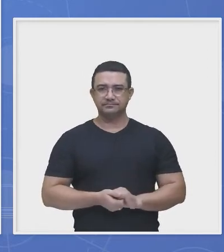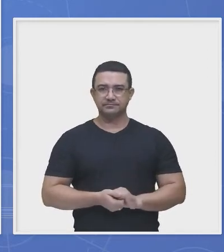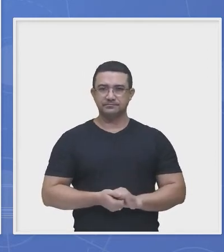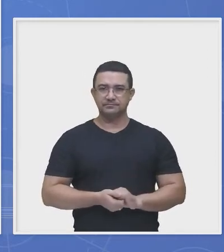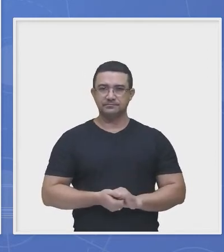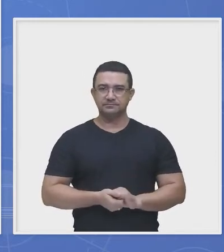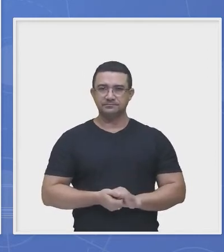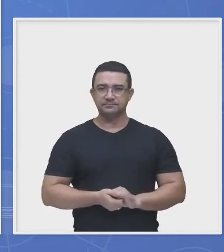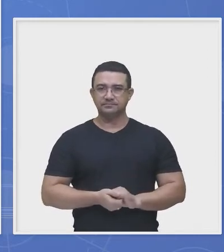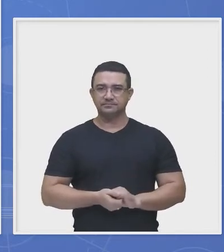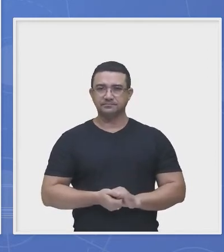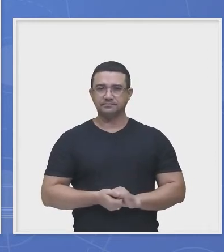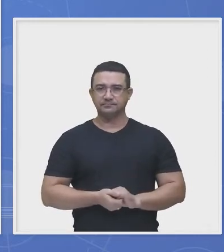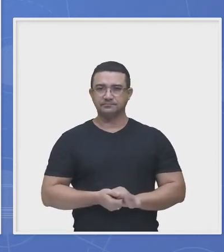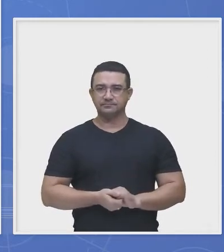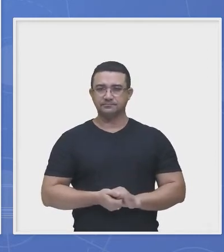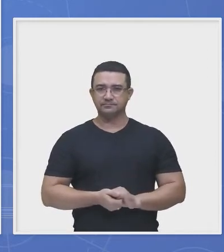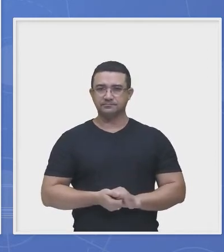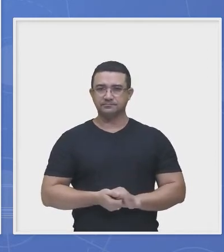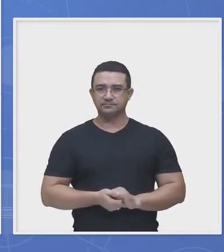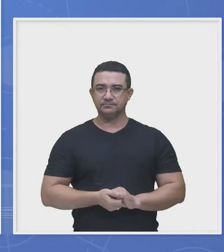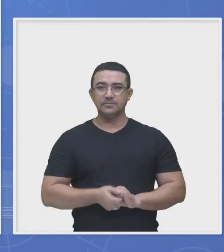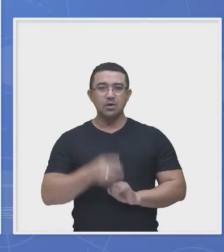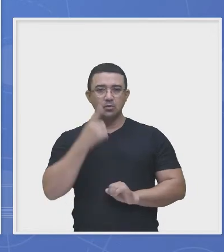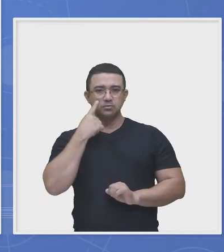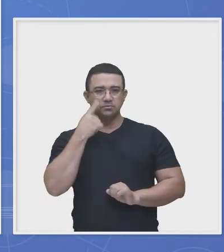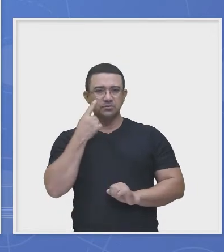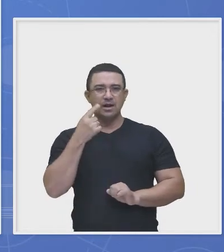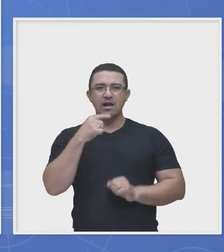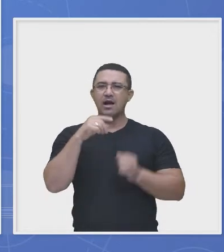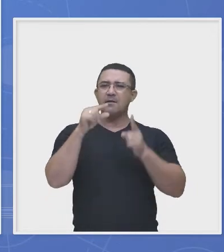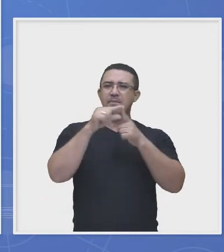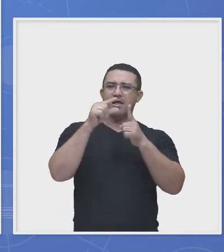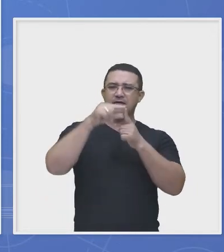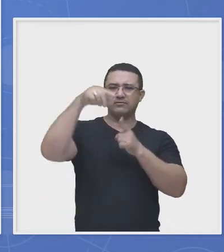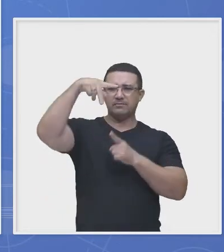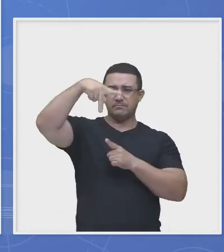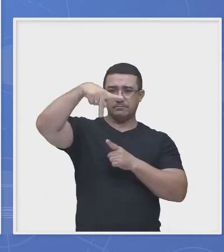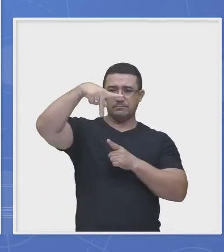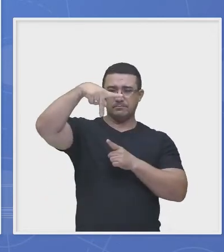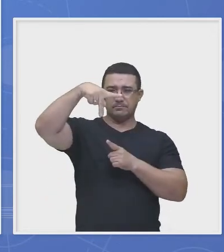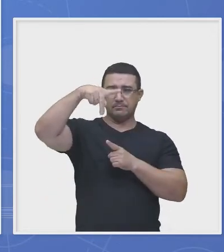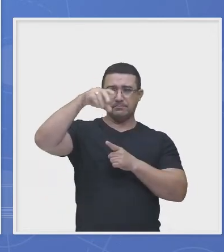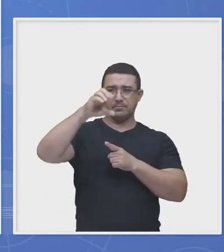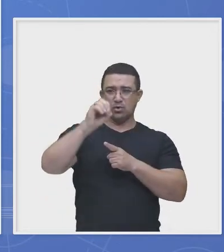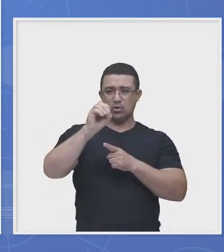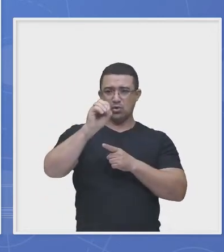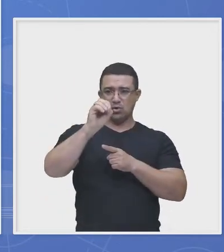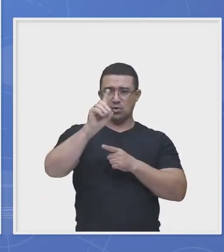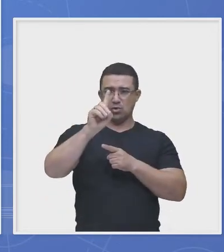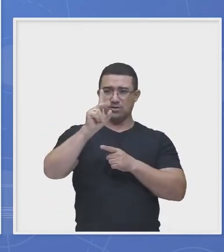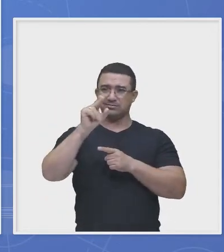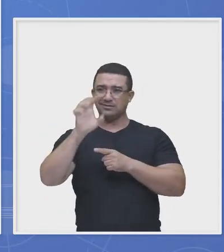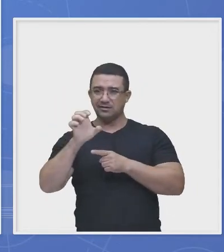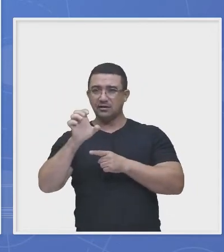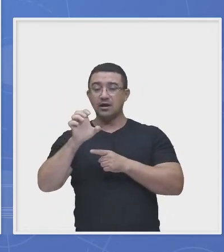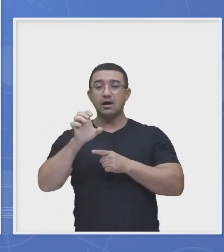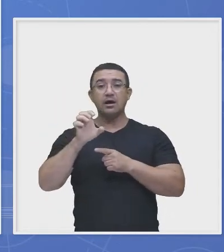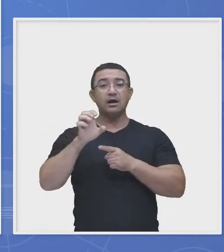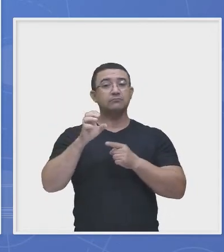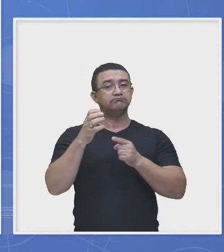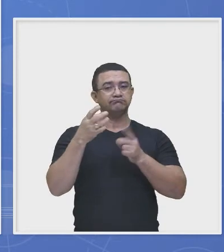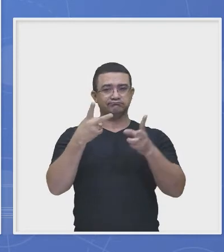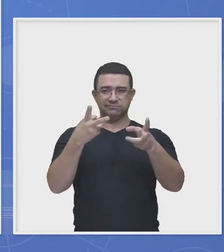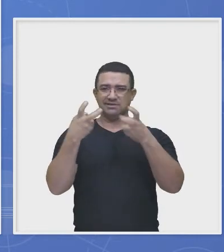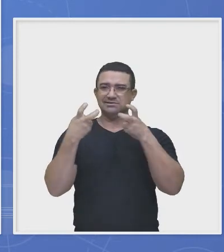dessa forma, né? Com esse sentimento de penar, né? Essa ideia de respeito, mas podre. Percebe que isso daí já